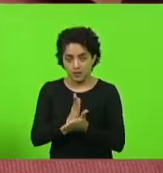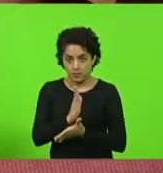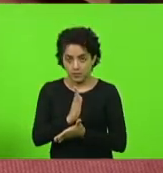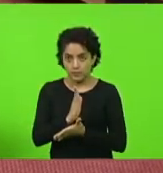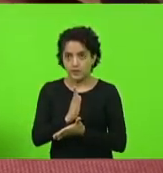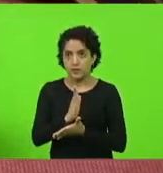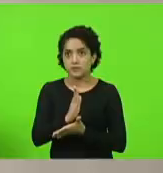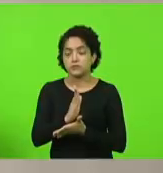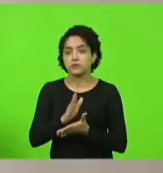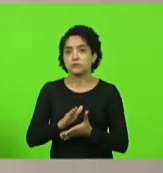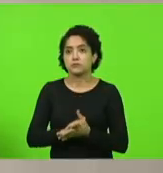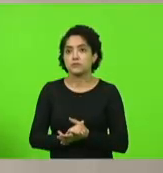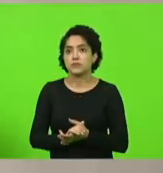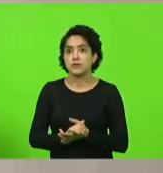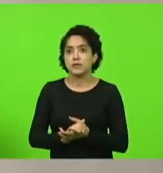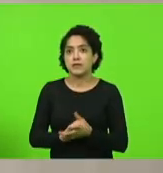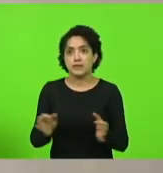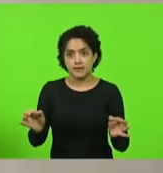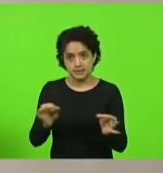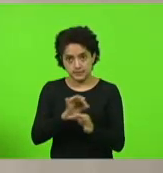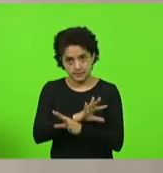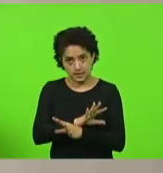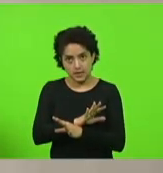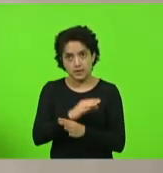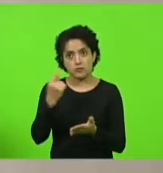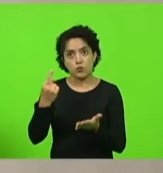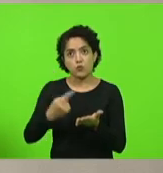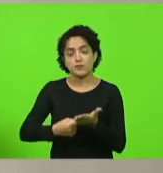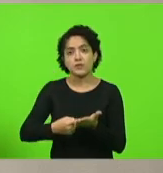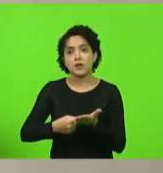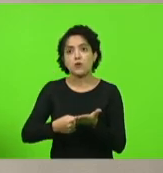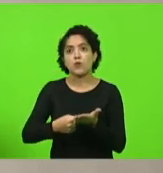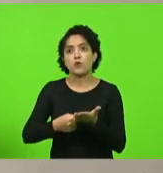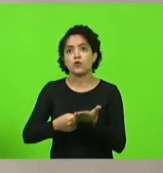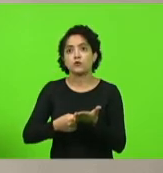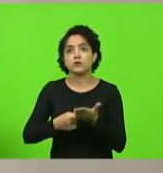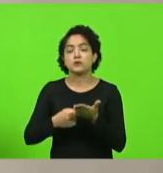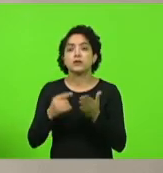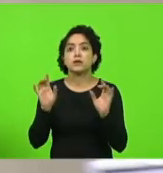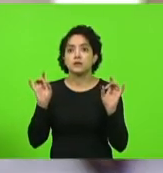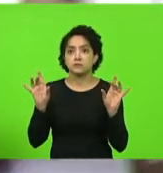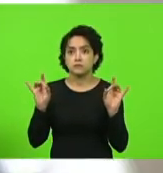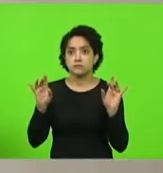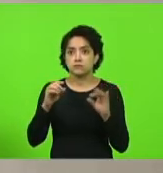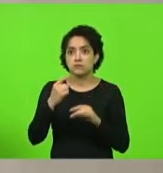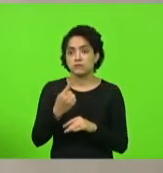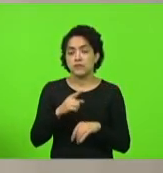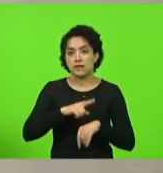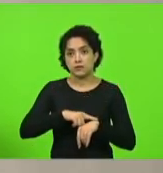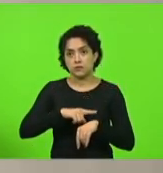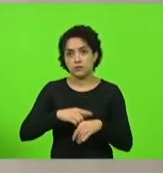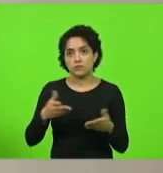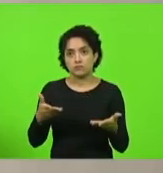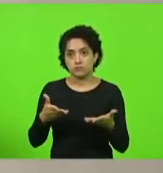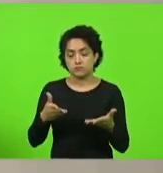maioria. Esta presidência encerra a presente sessão e convoca outra sessão extraordinária para as